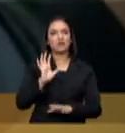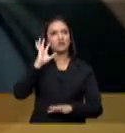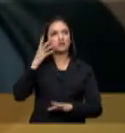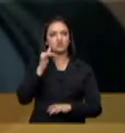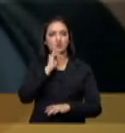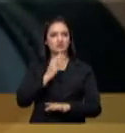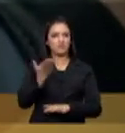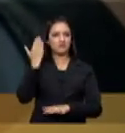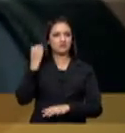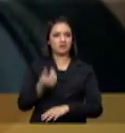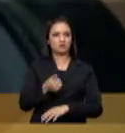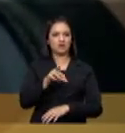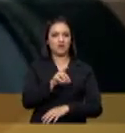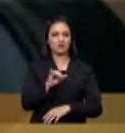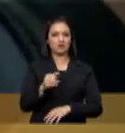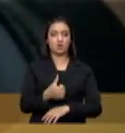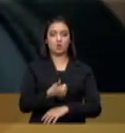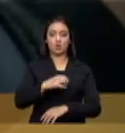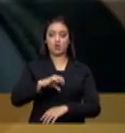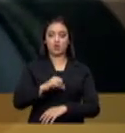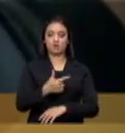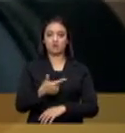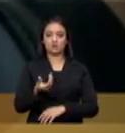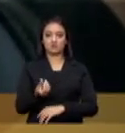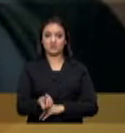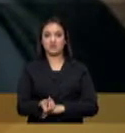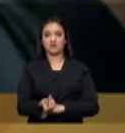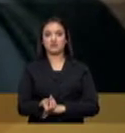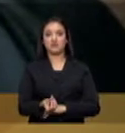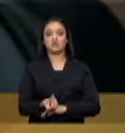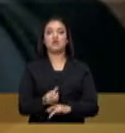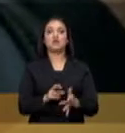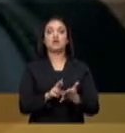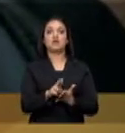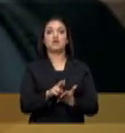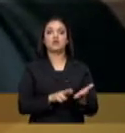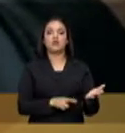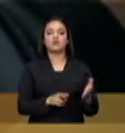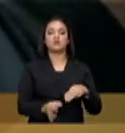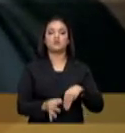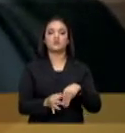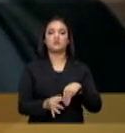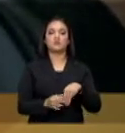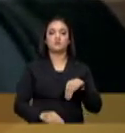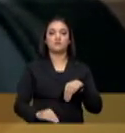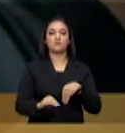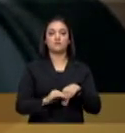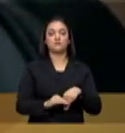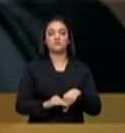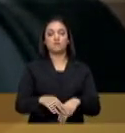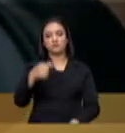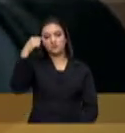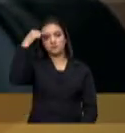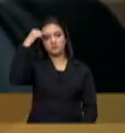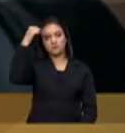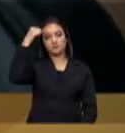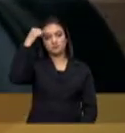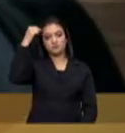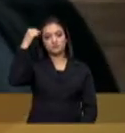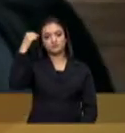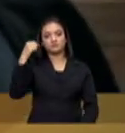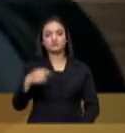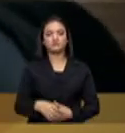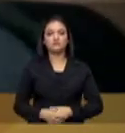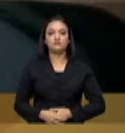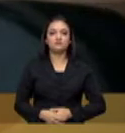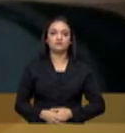direta de inconstitucionalidade 1926 da relatoria do eminente ministro Luiz Roberto Barroso, e